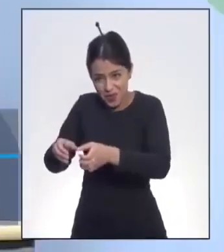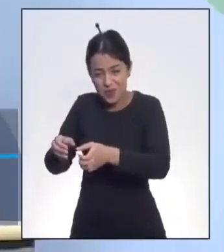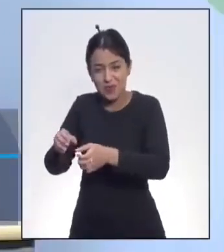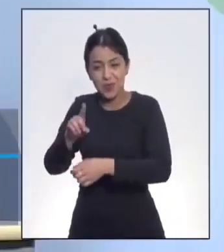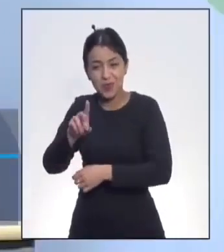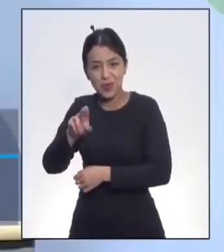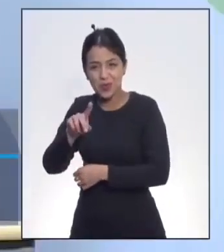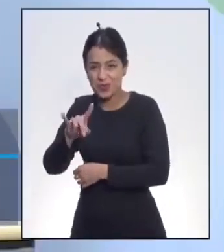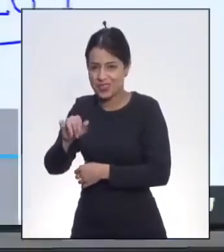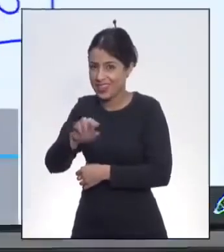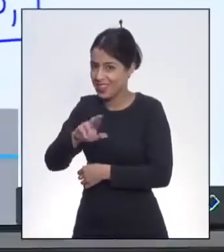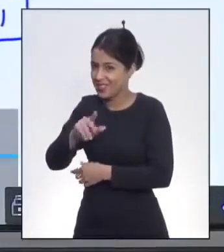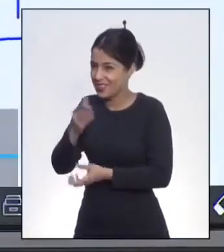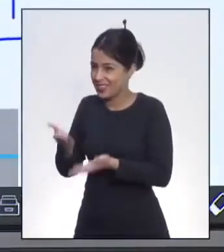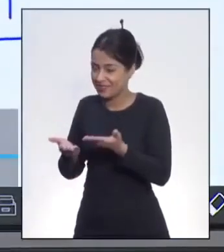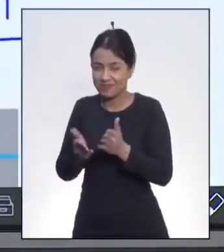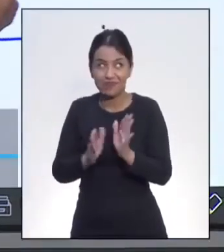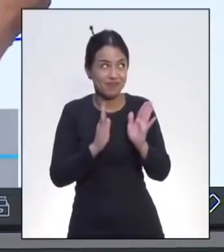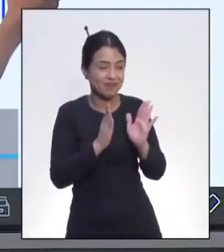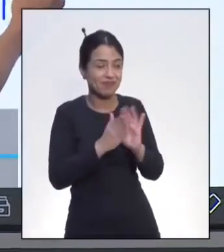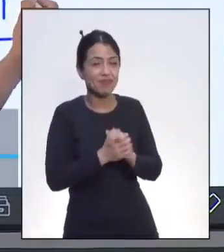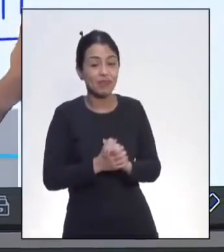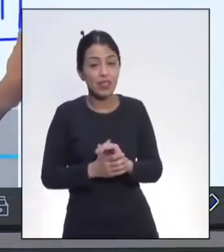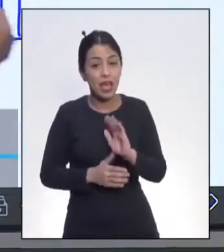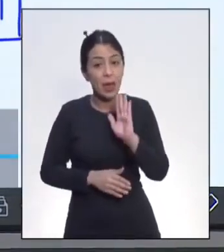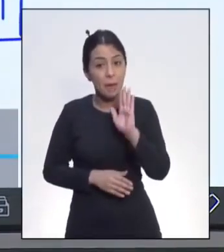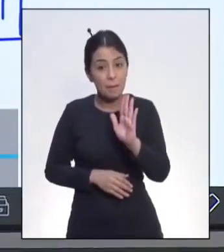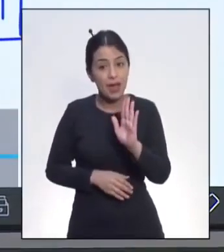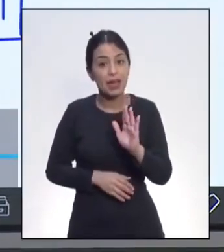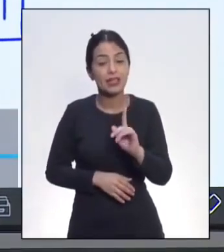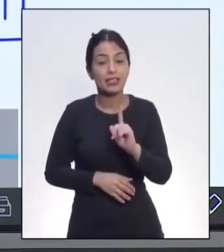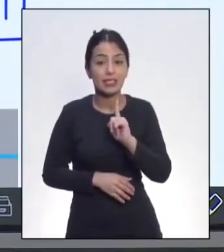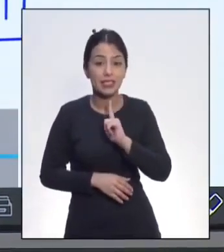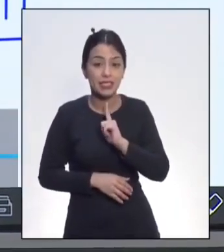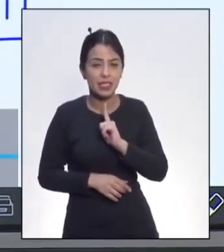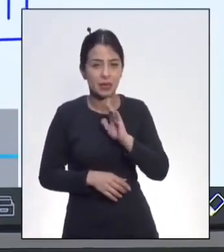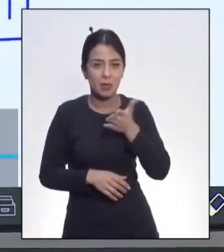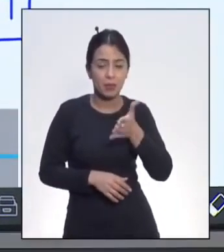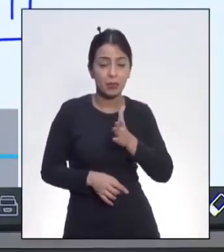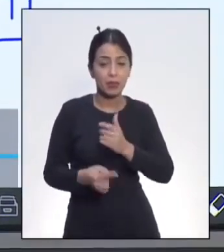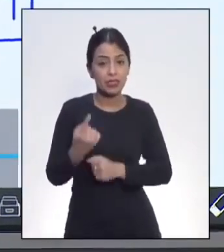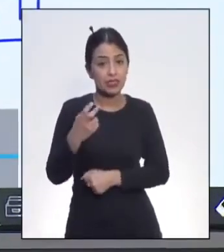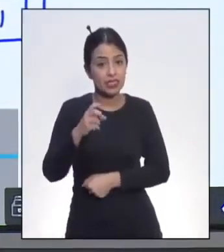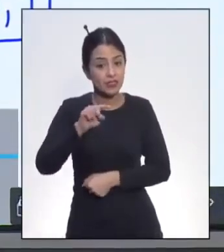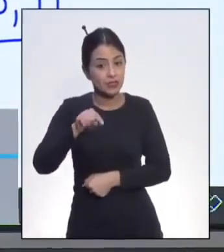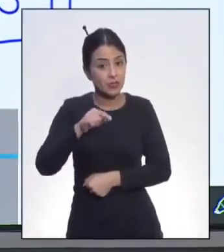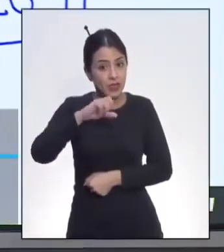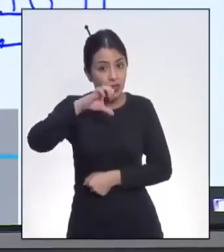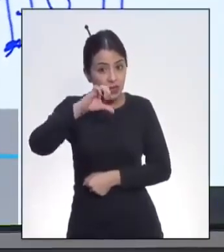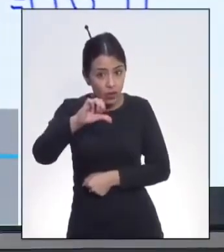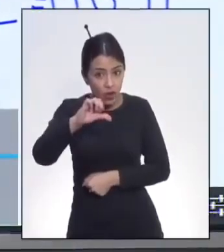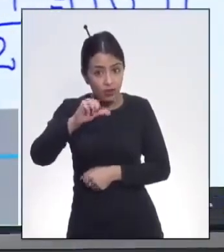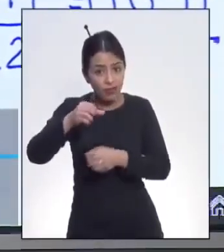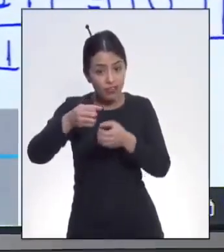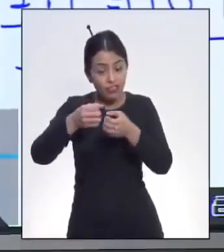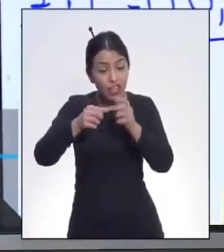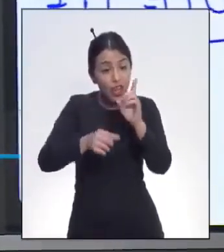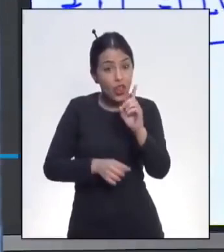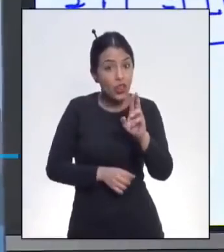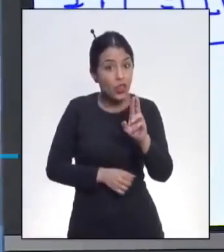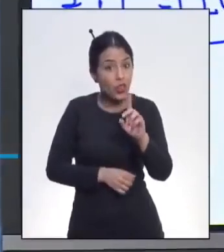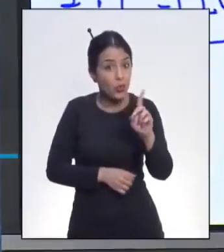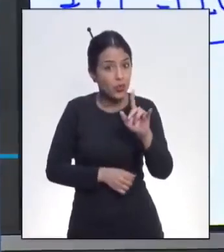o que acontece? Nós chegamos aí a aproximadamente 15,9 dúzias de ovos